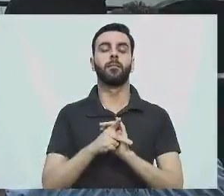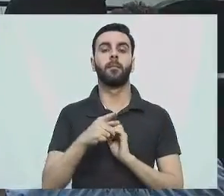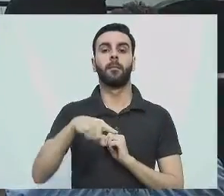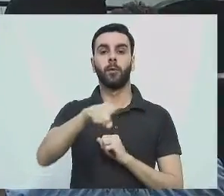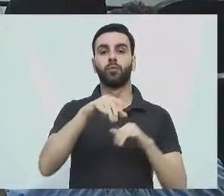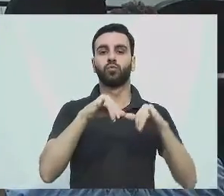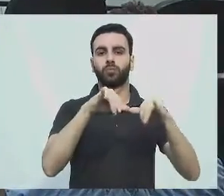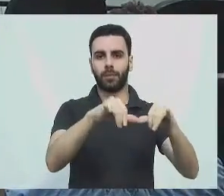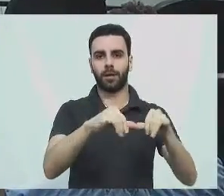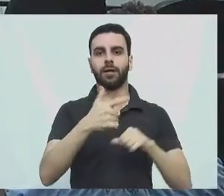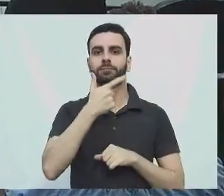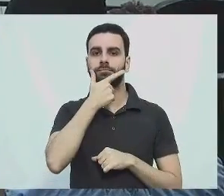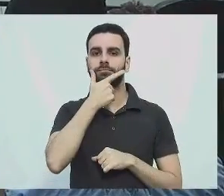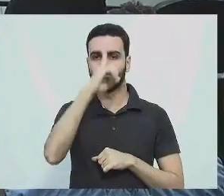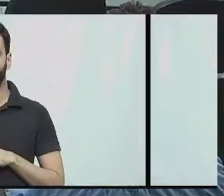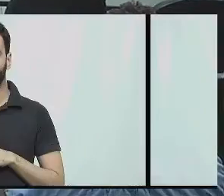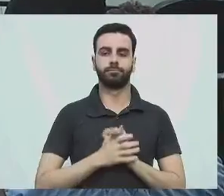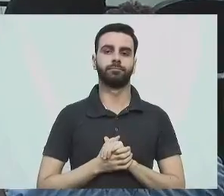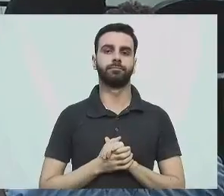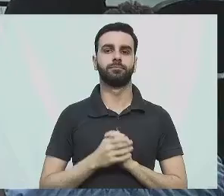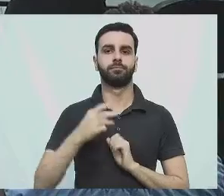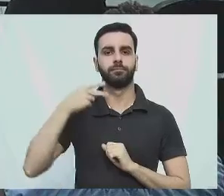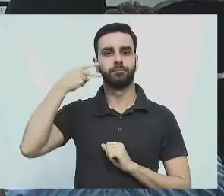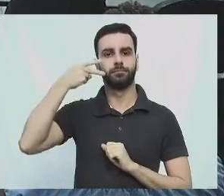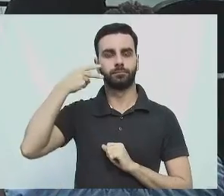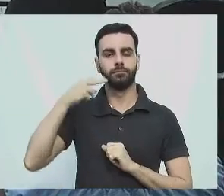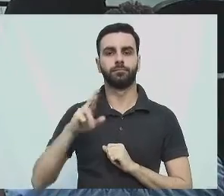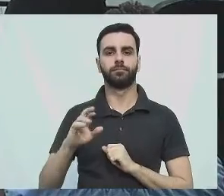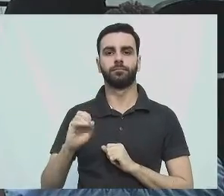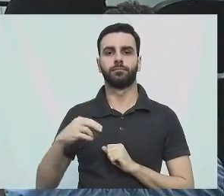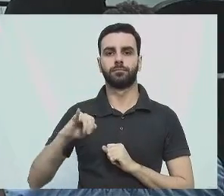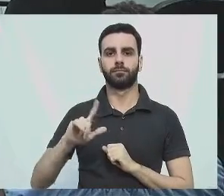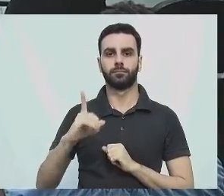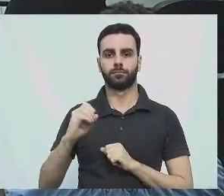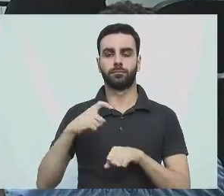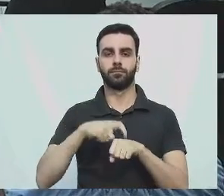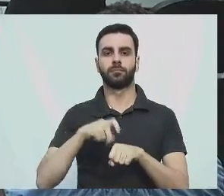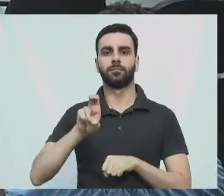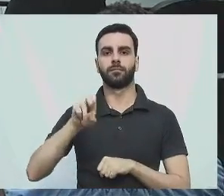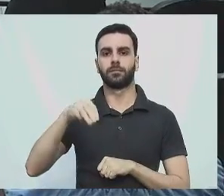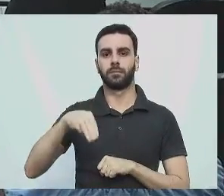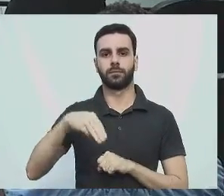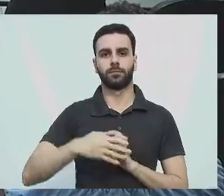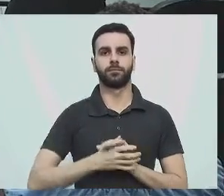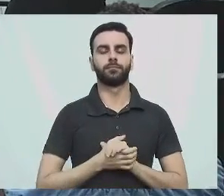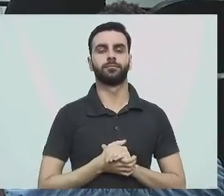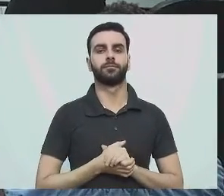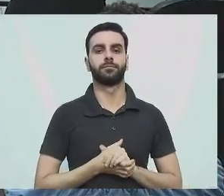Com a palavra, o vereador DJ Rony. O senhor tem 5 minutos.